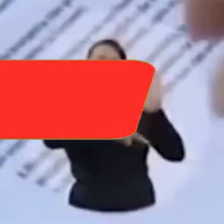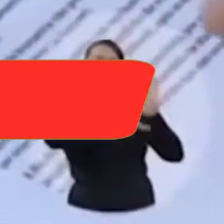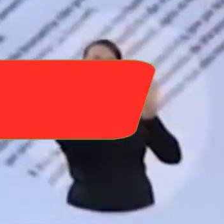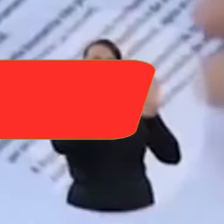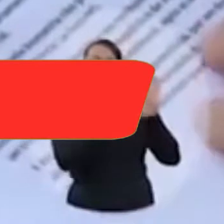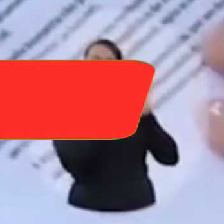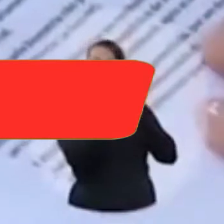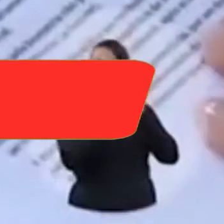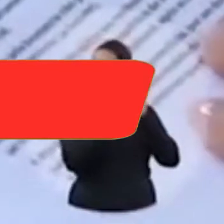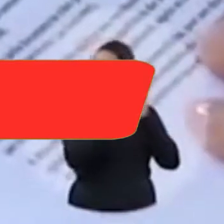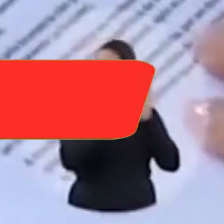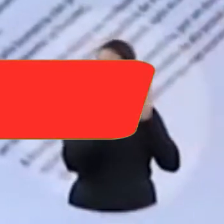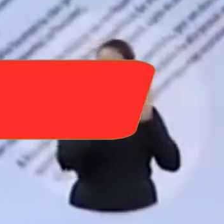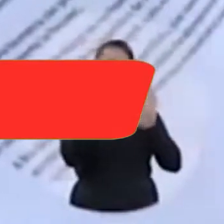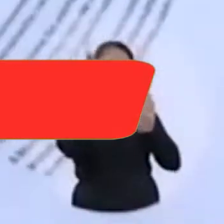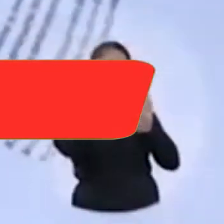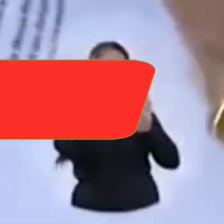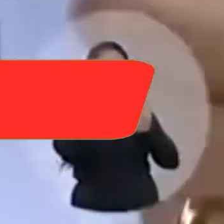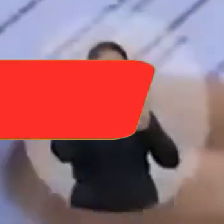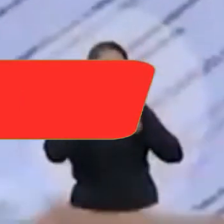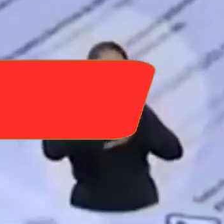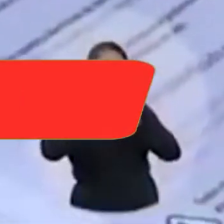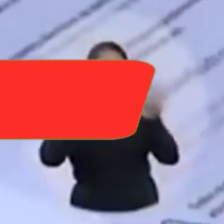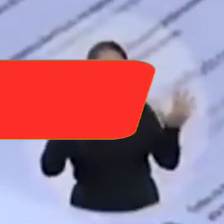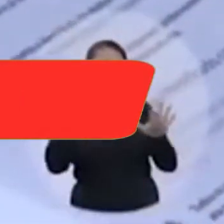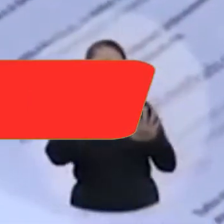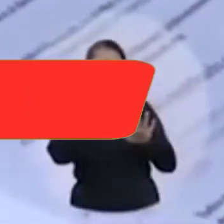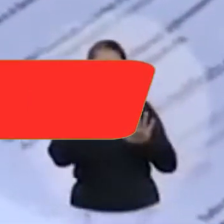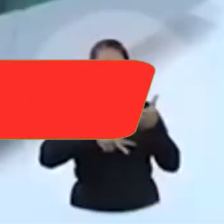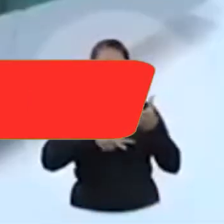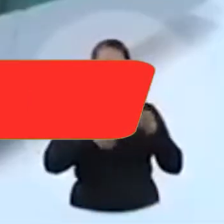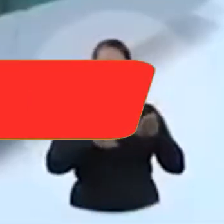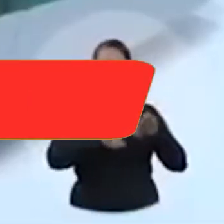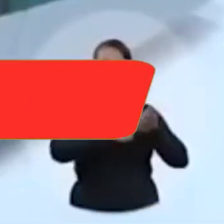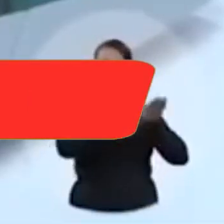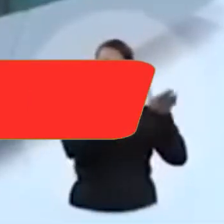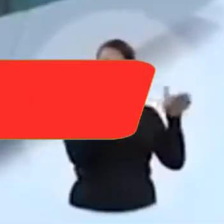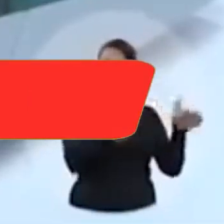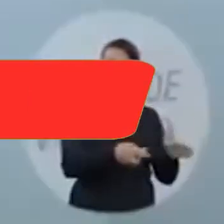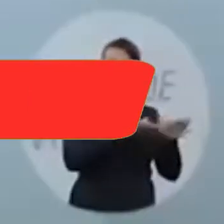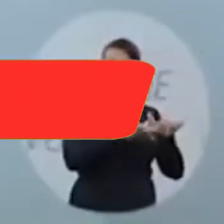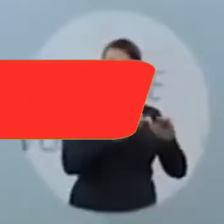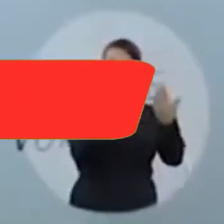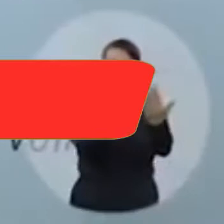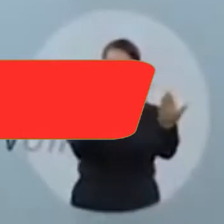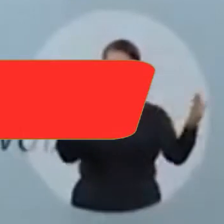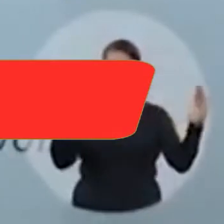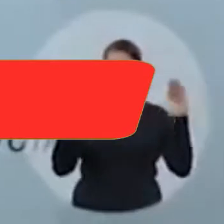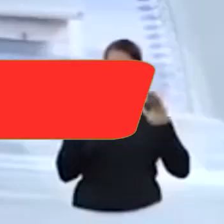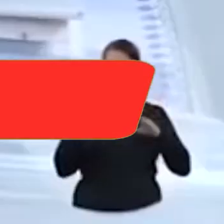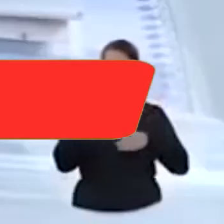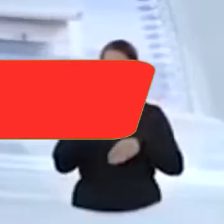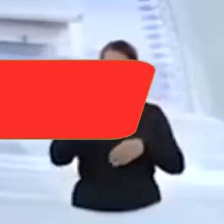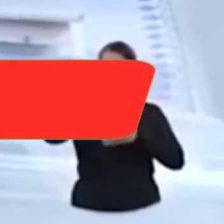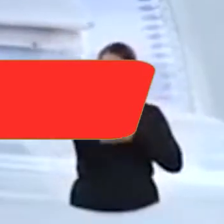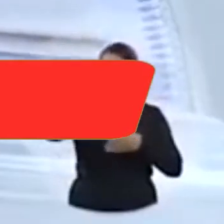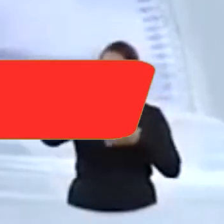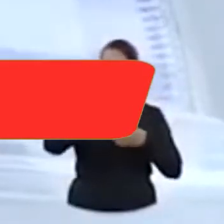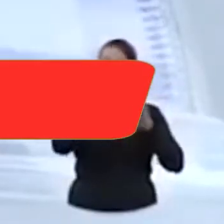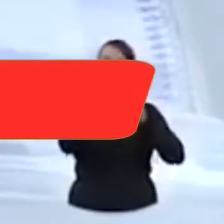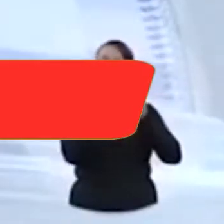pandemia do coronavírus o treinamento vai ser realizado de forma online para os que vão trabalhar nas eleições